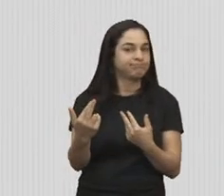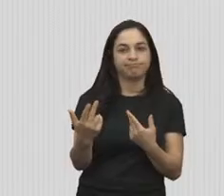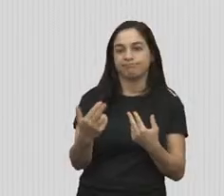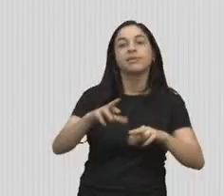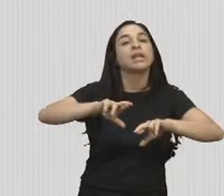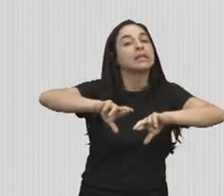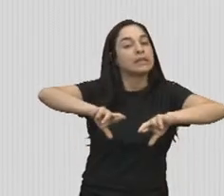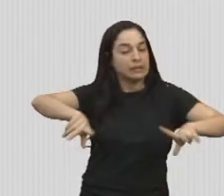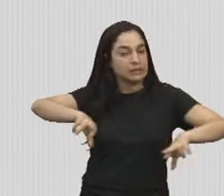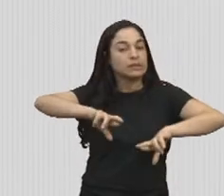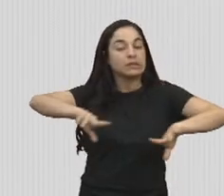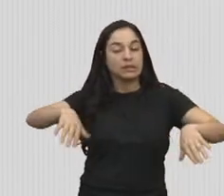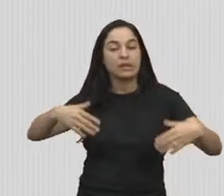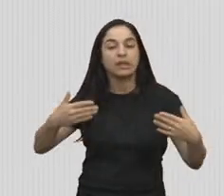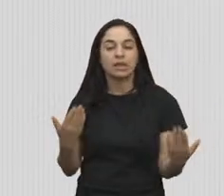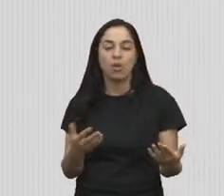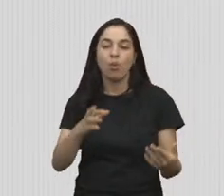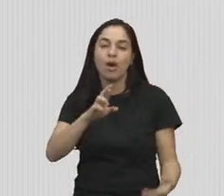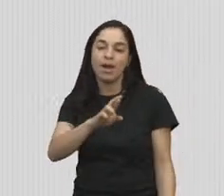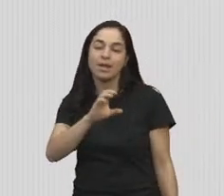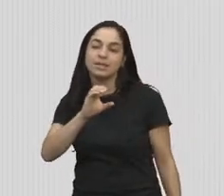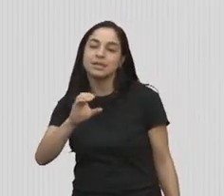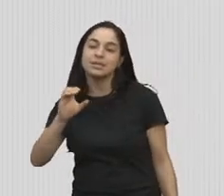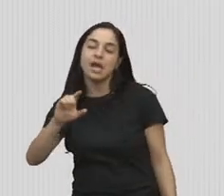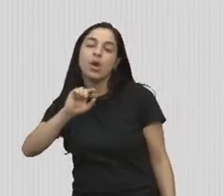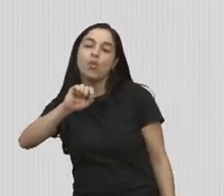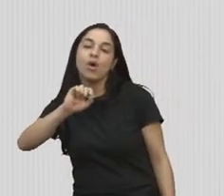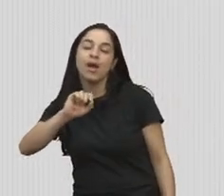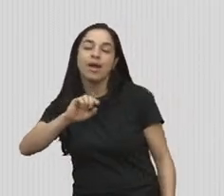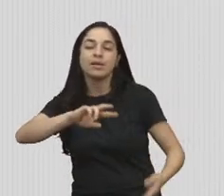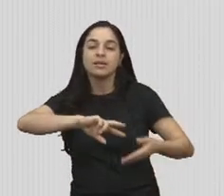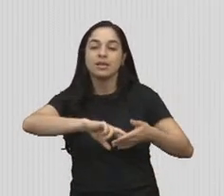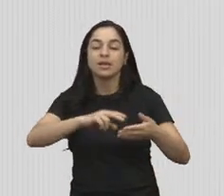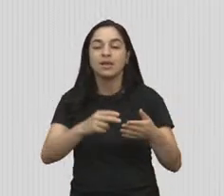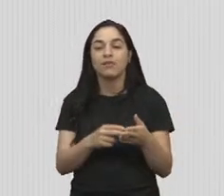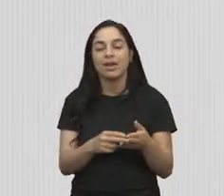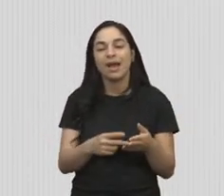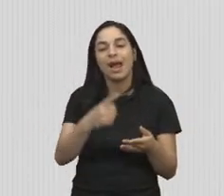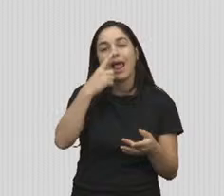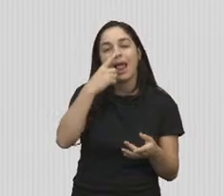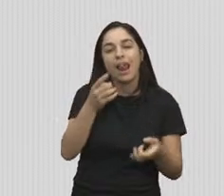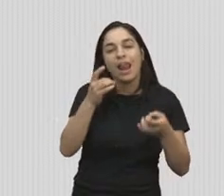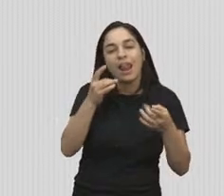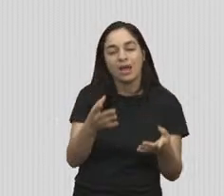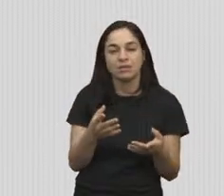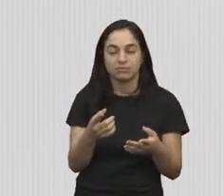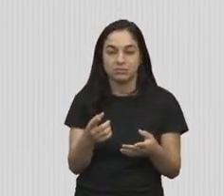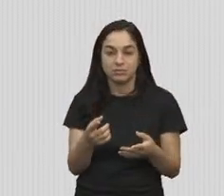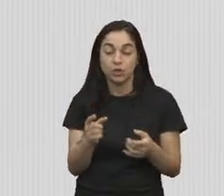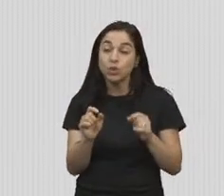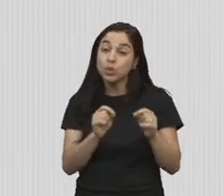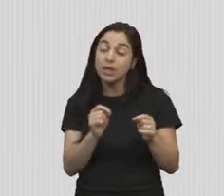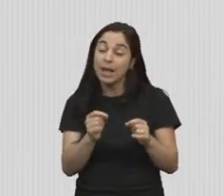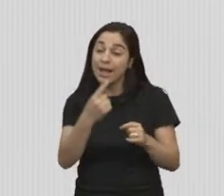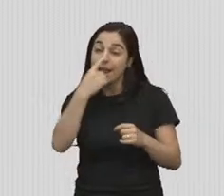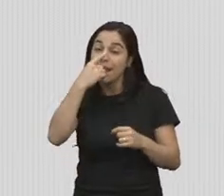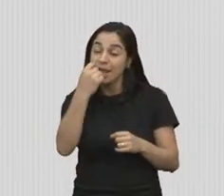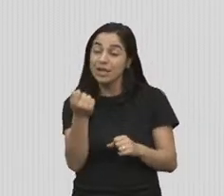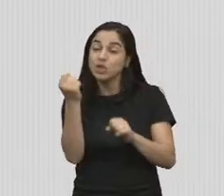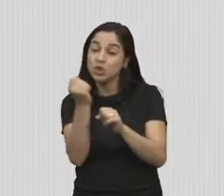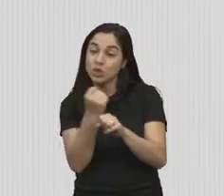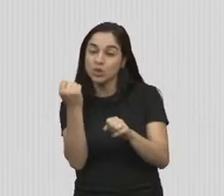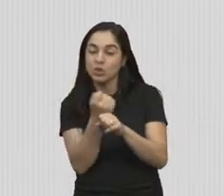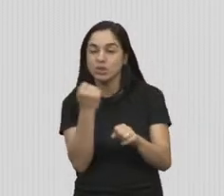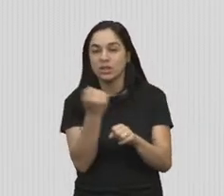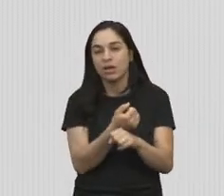o RCC ele é resto de obra, é o entulho. Quando a gente fala de coleta seletiva, de móveis,